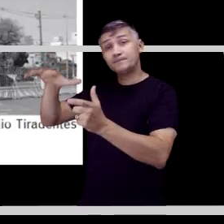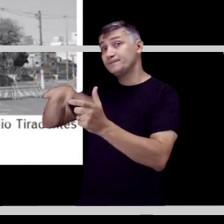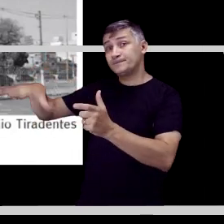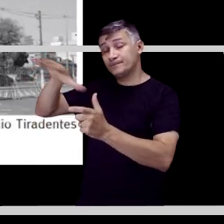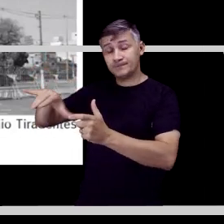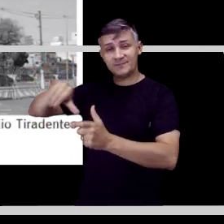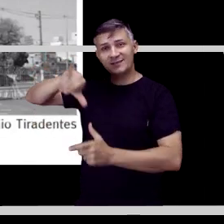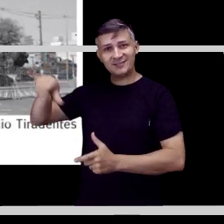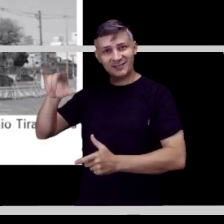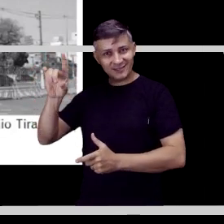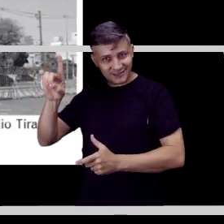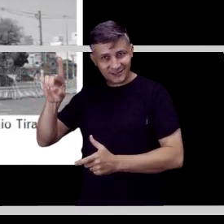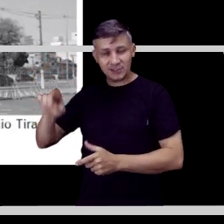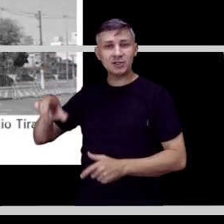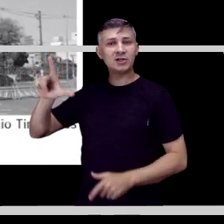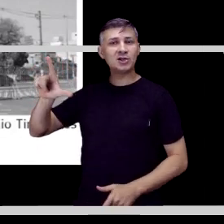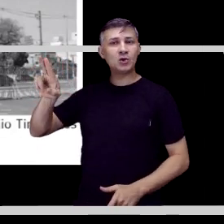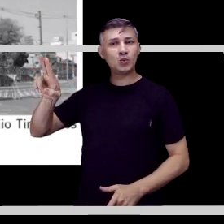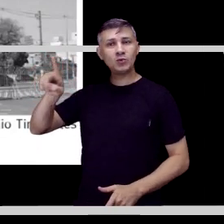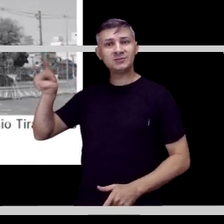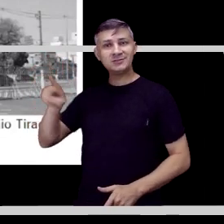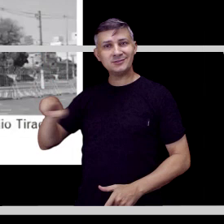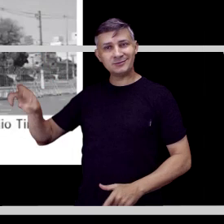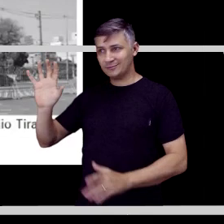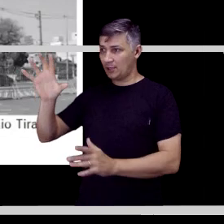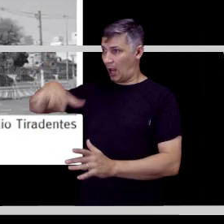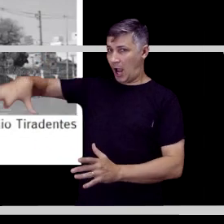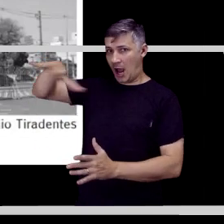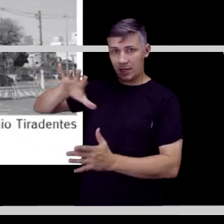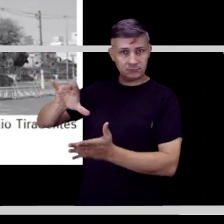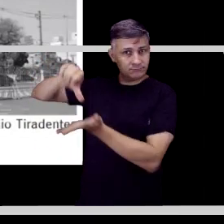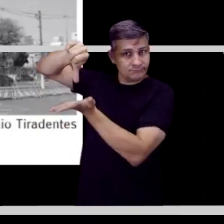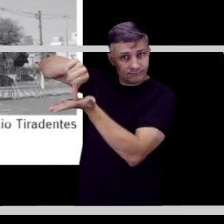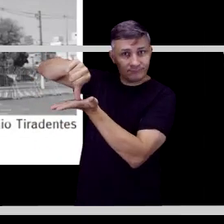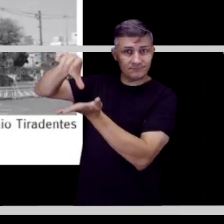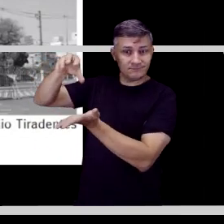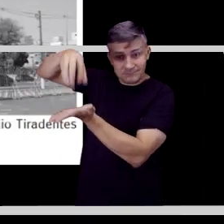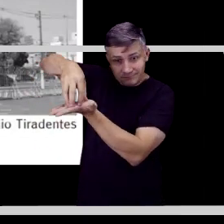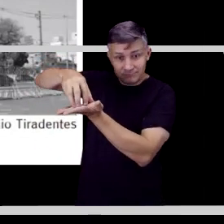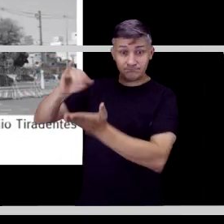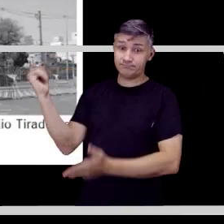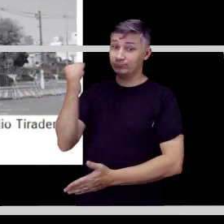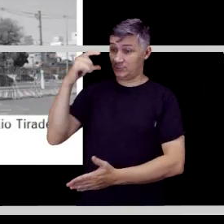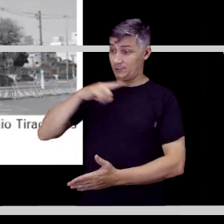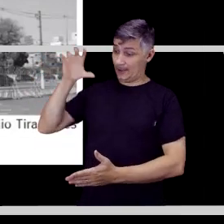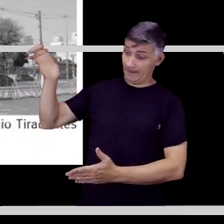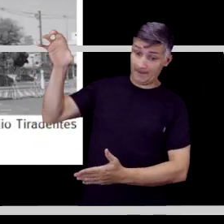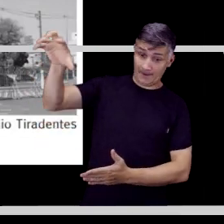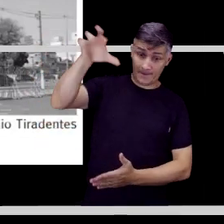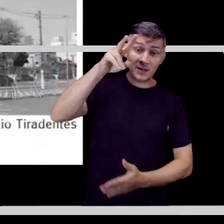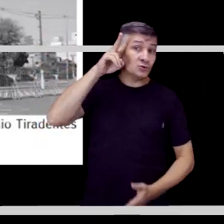no Jardim da Luz, né? Nessa área central tão relevante e cheia de